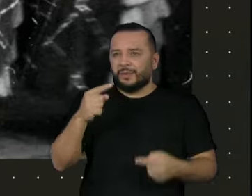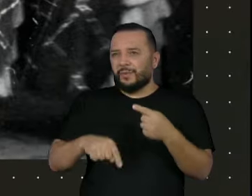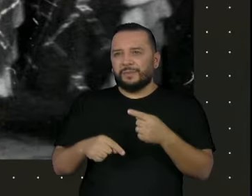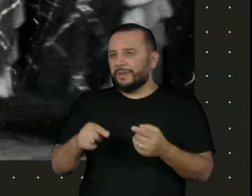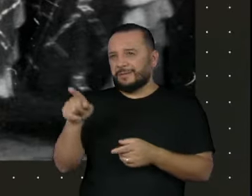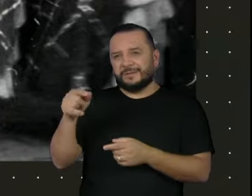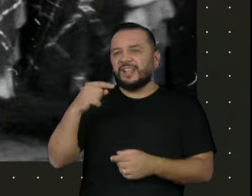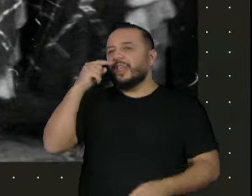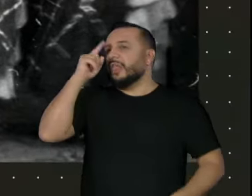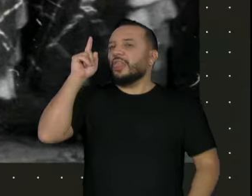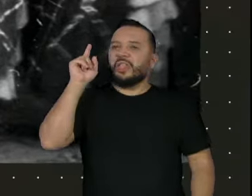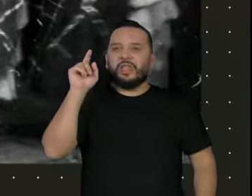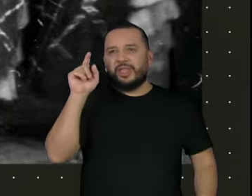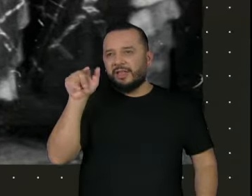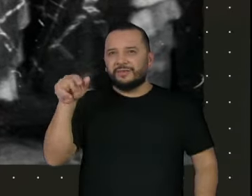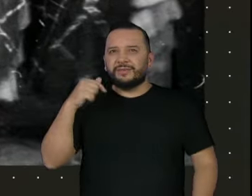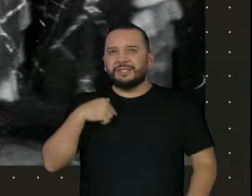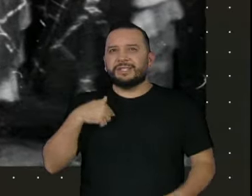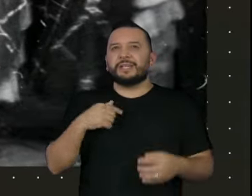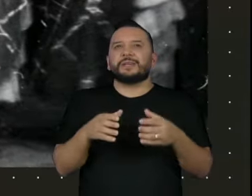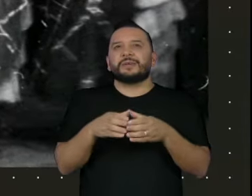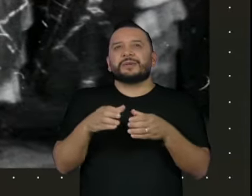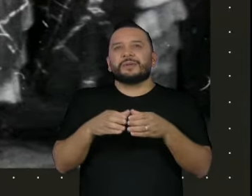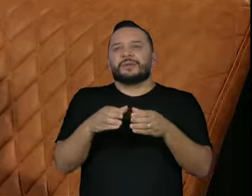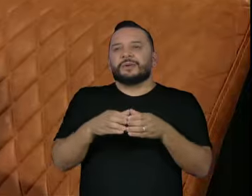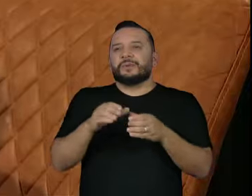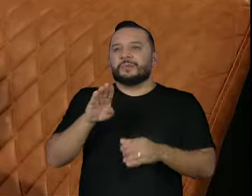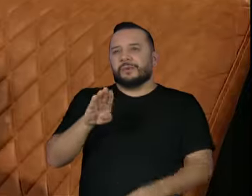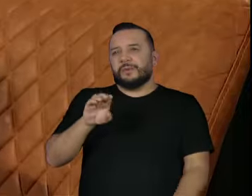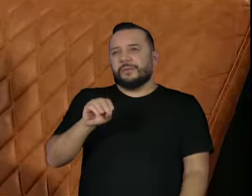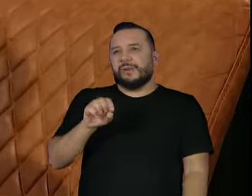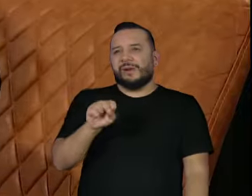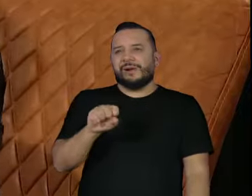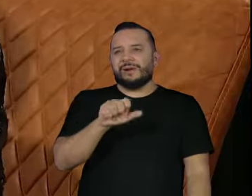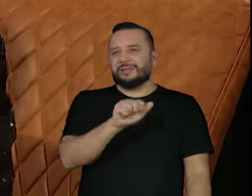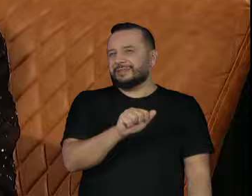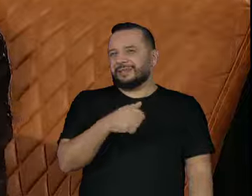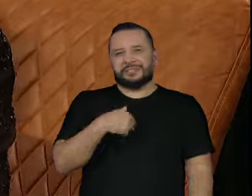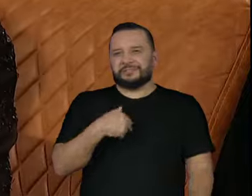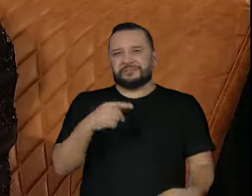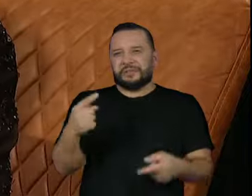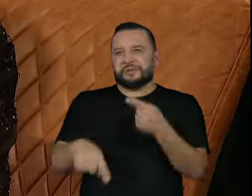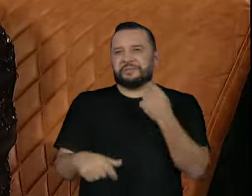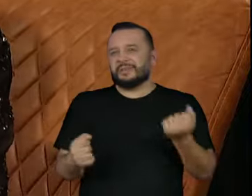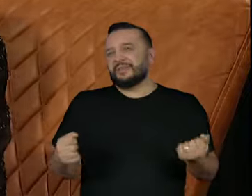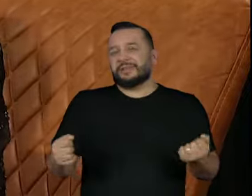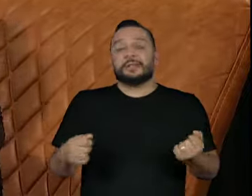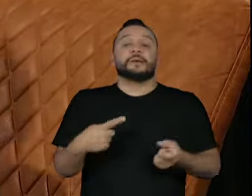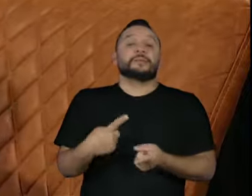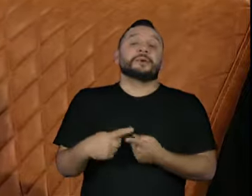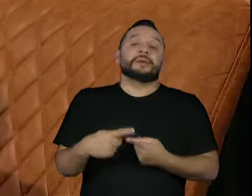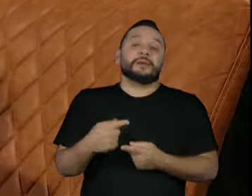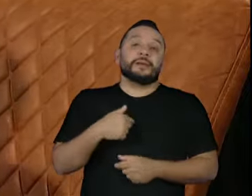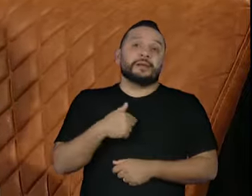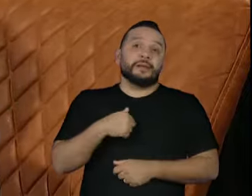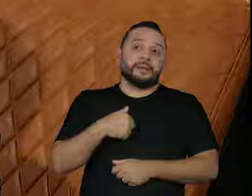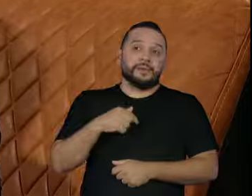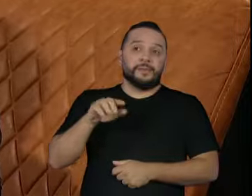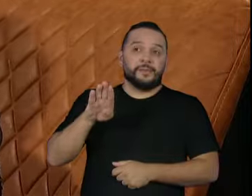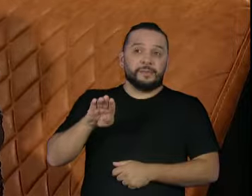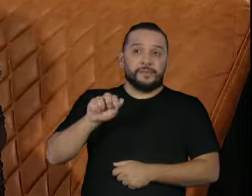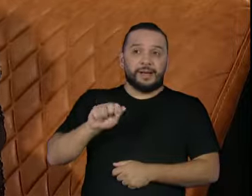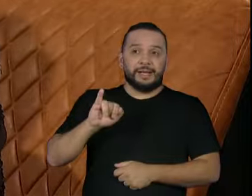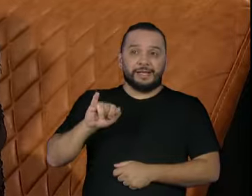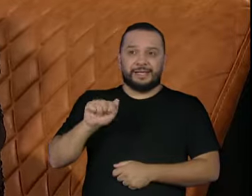metidinha besta, você anda com essa turminha da bossa nova. Que eu fazia já um baião muito